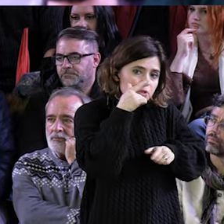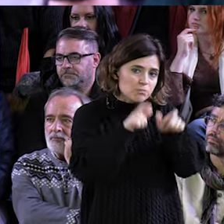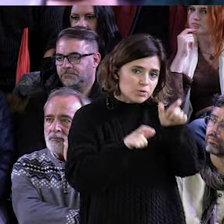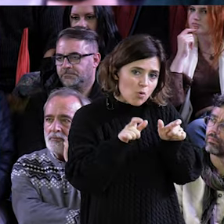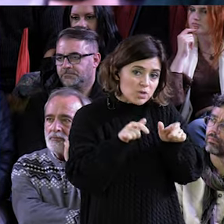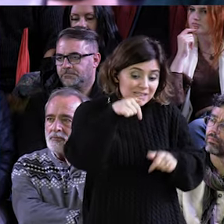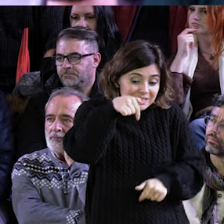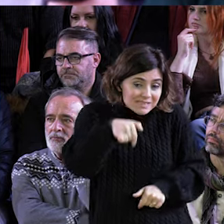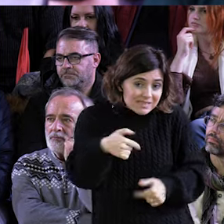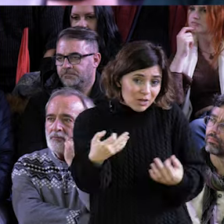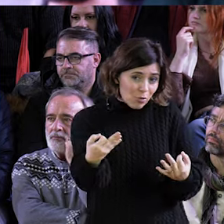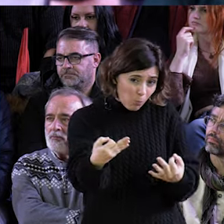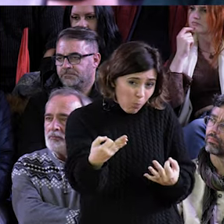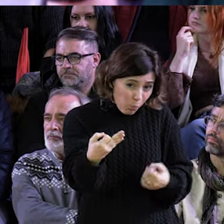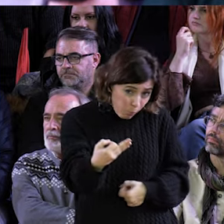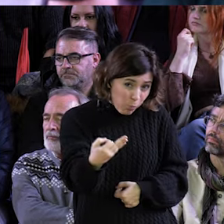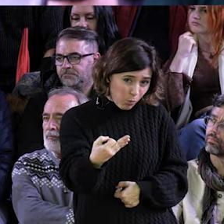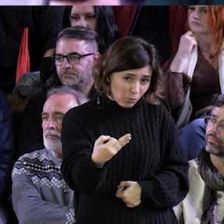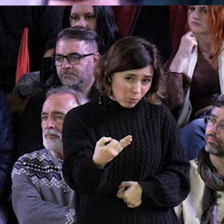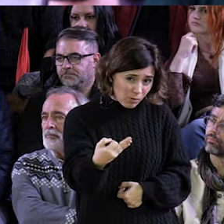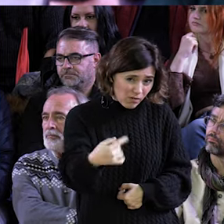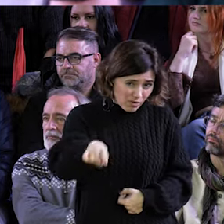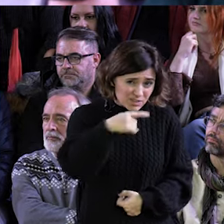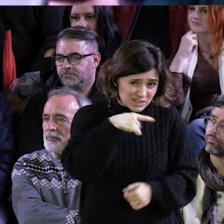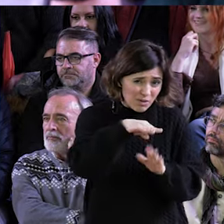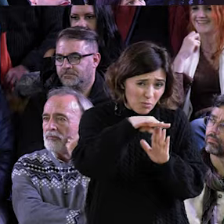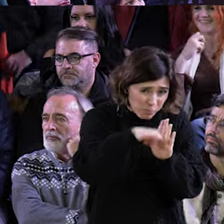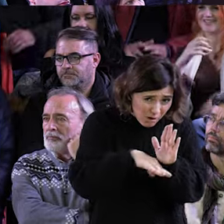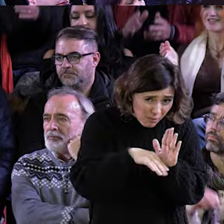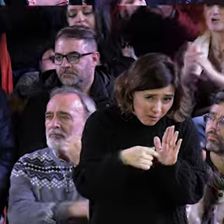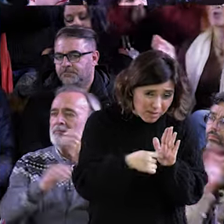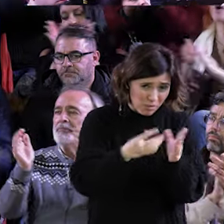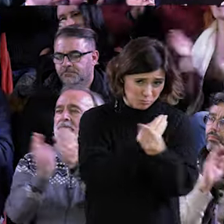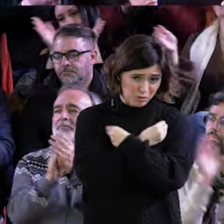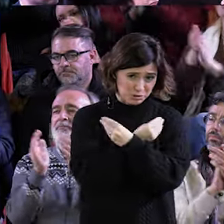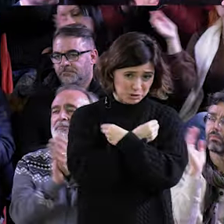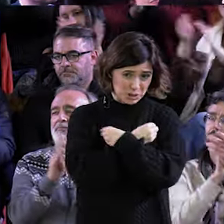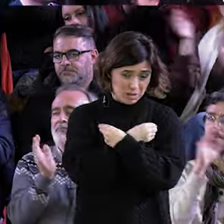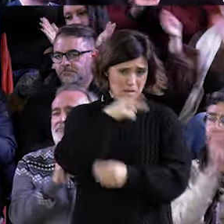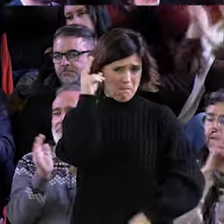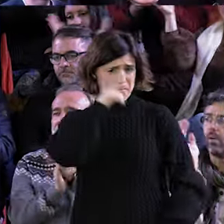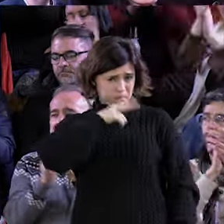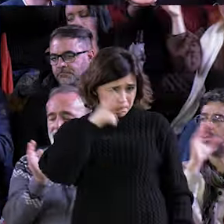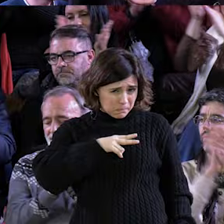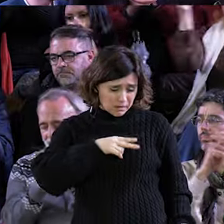dizem que o programa do Bloco de Esquerda é radical. Eu, sinceramente, não percebo.